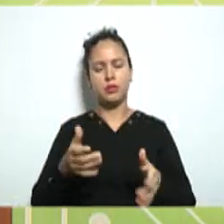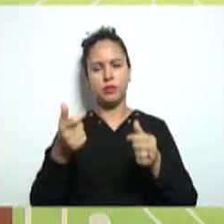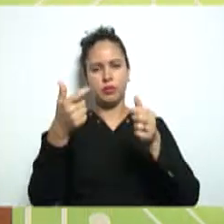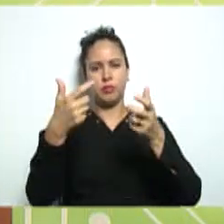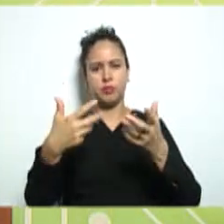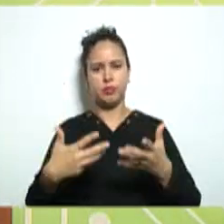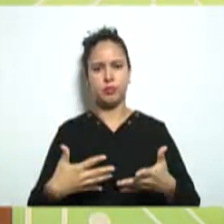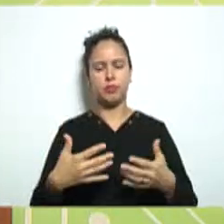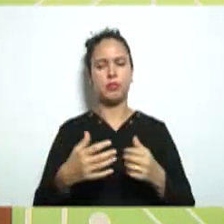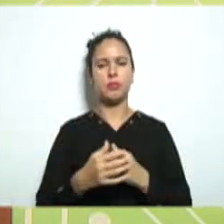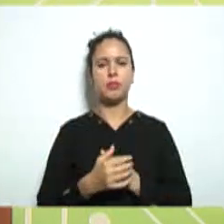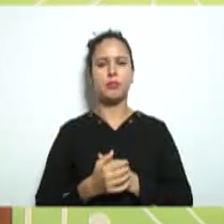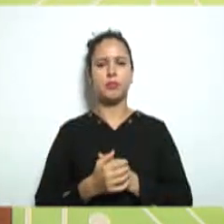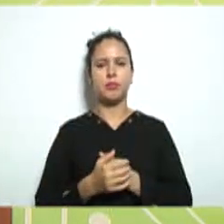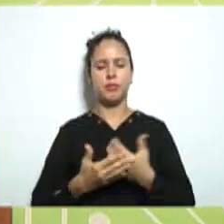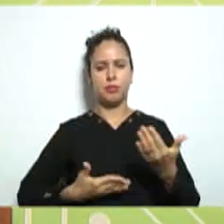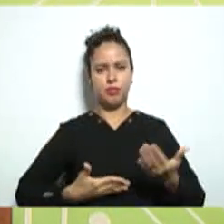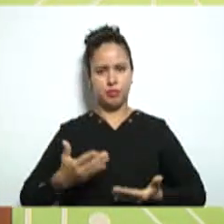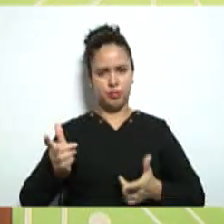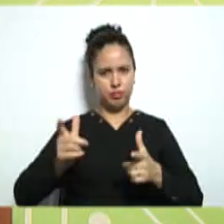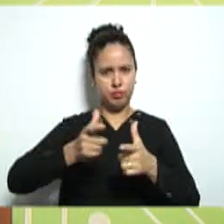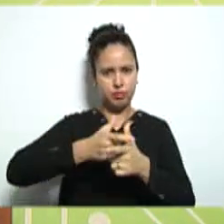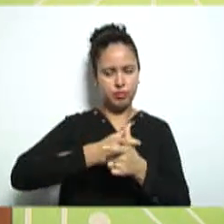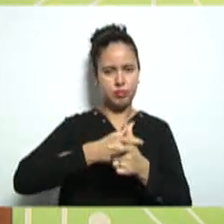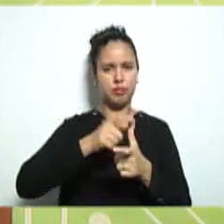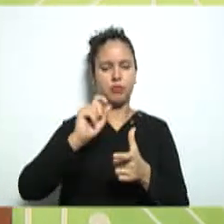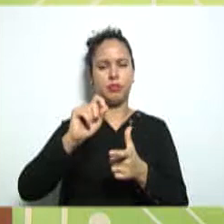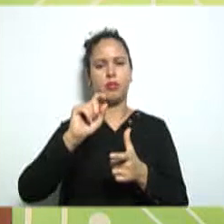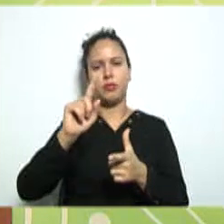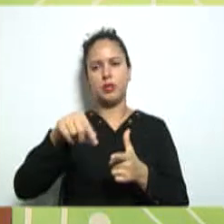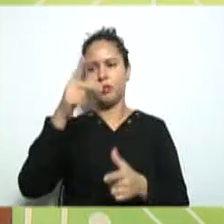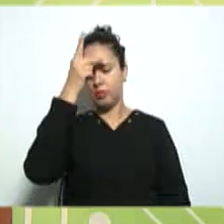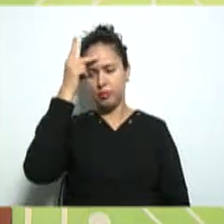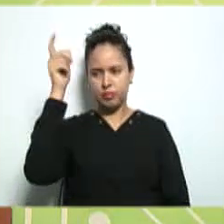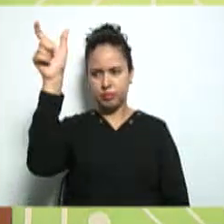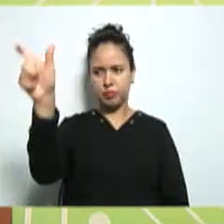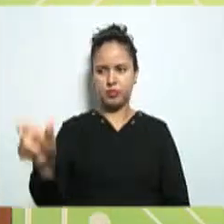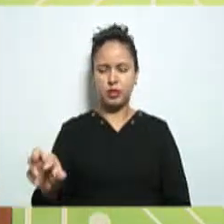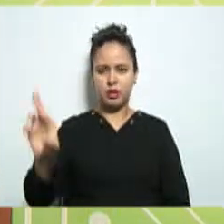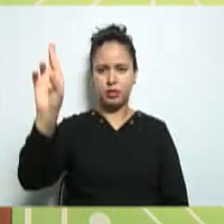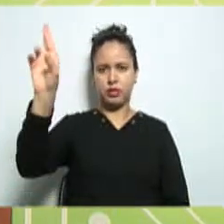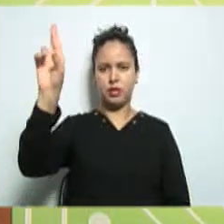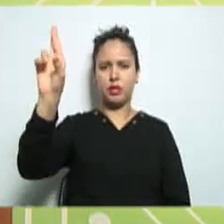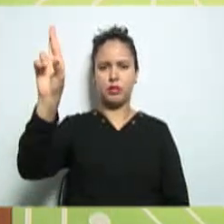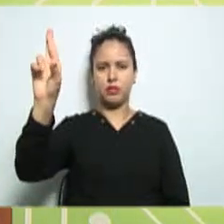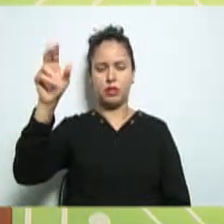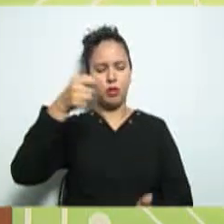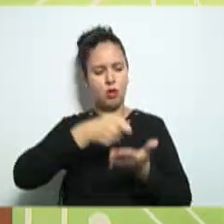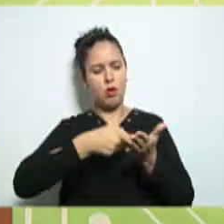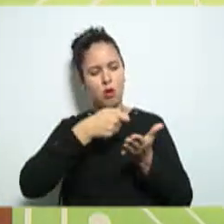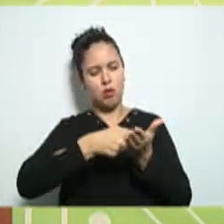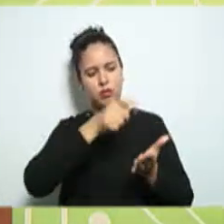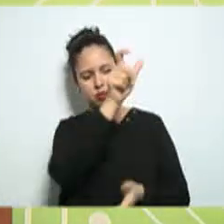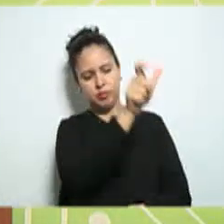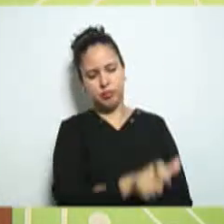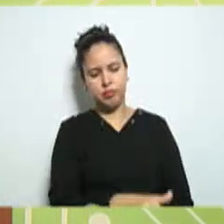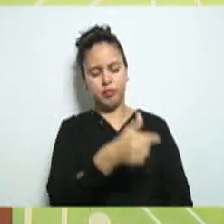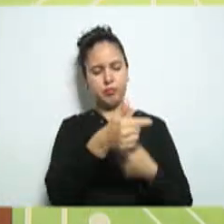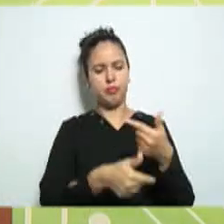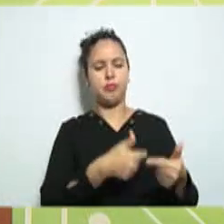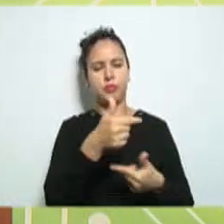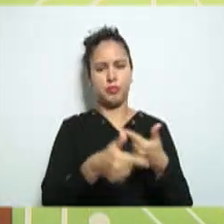desse assunto. A servidão por dívida é o empregador cobrar do empregado, por exemplo,